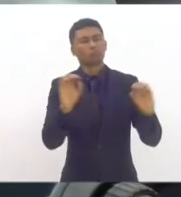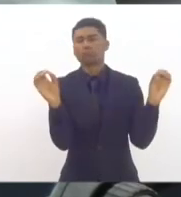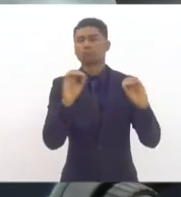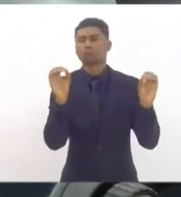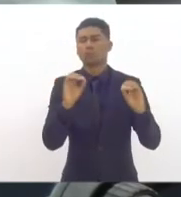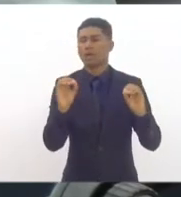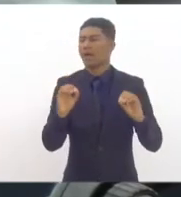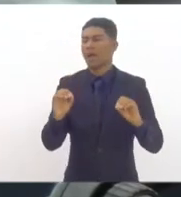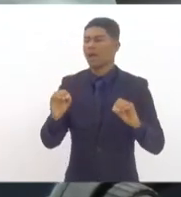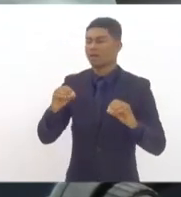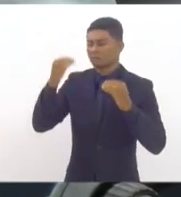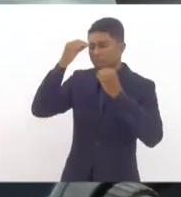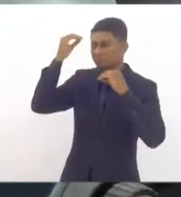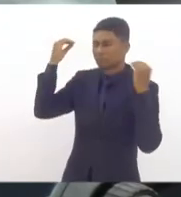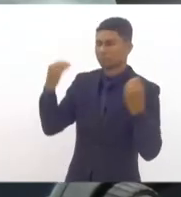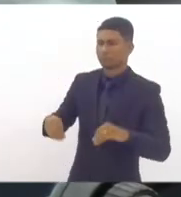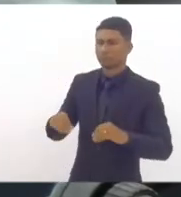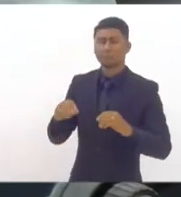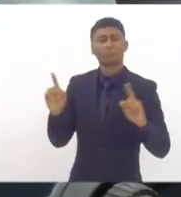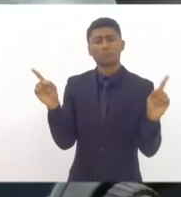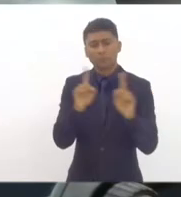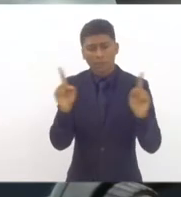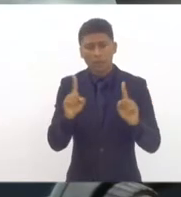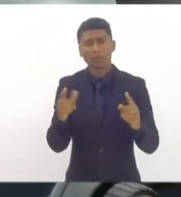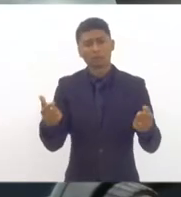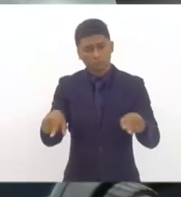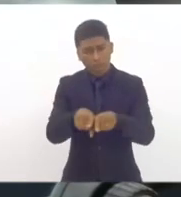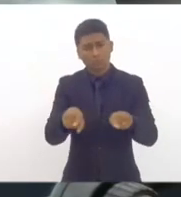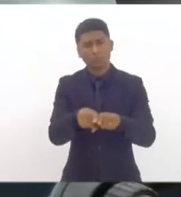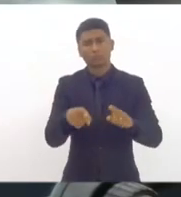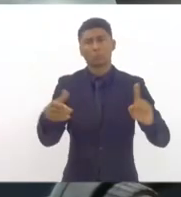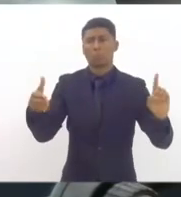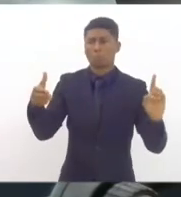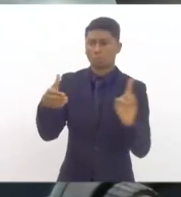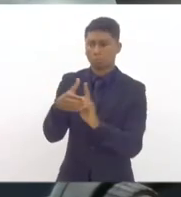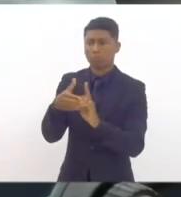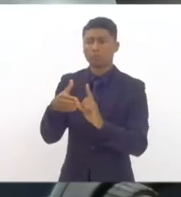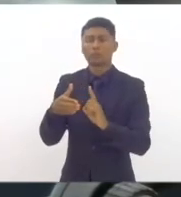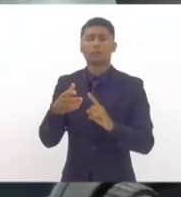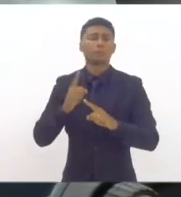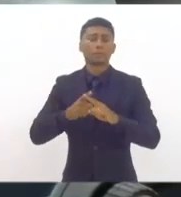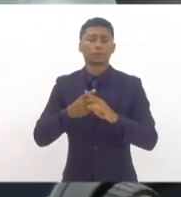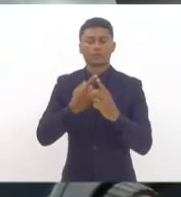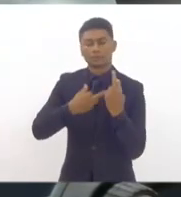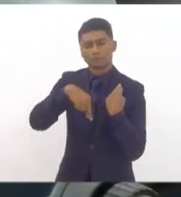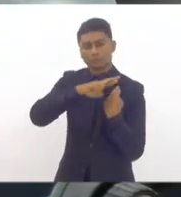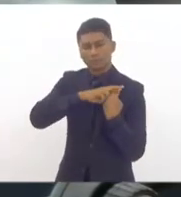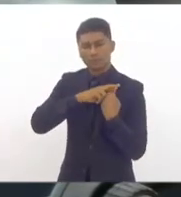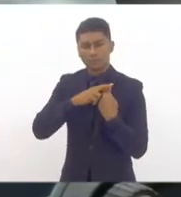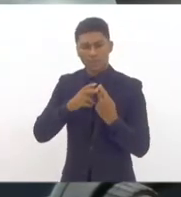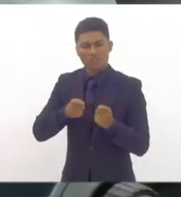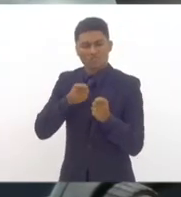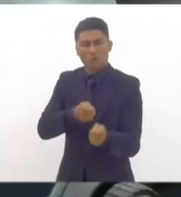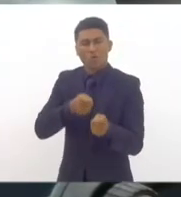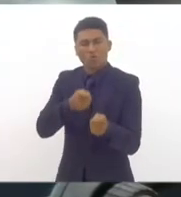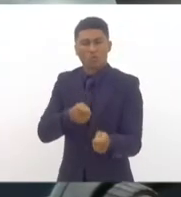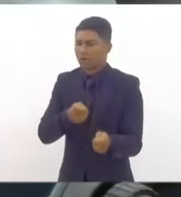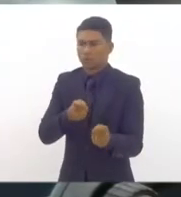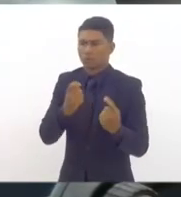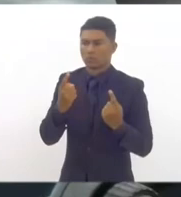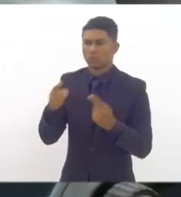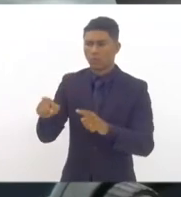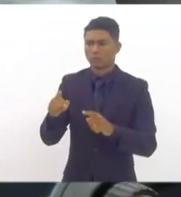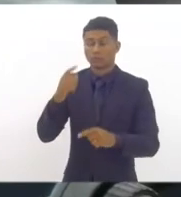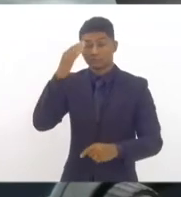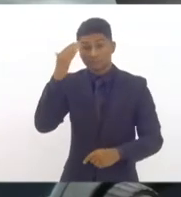não quero saber. Eu acho que a pessoa também precisa ter um compromisso de prevenção e combate à tortura. Então, é isso. Obrigado. Um bom dia